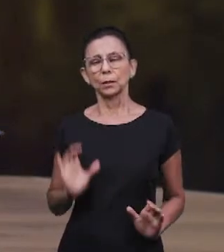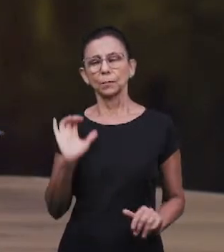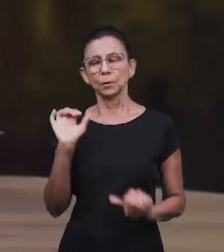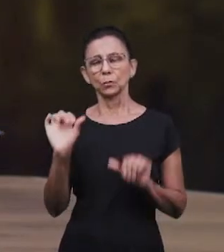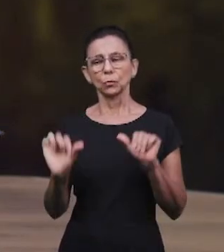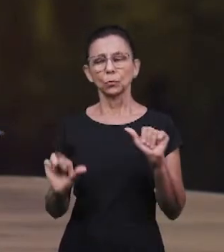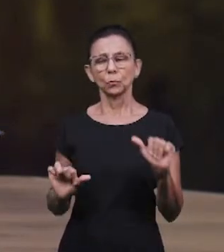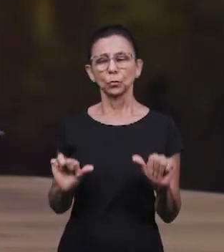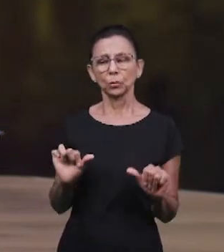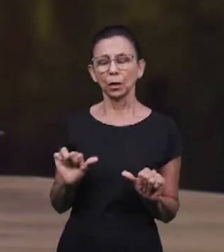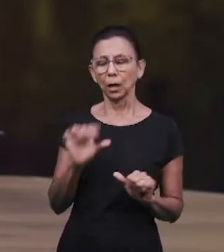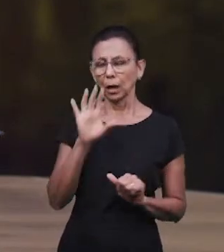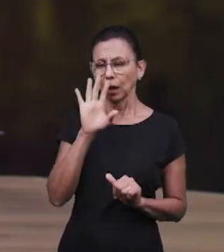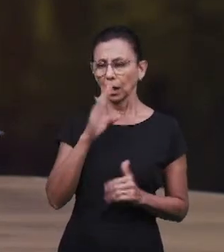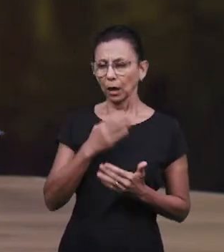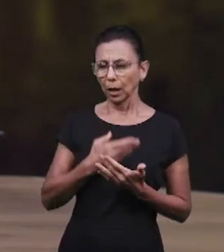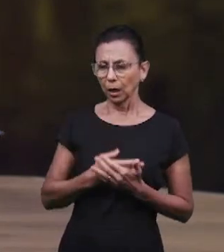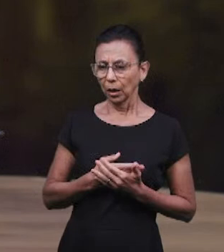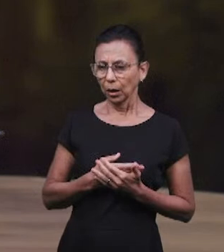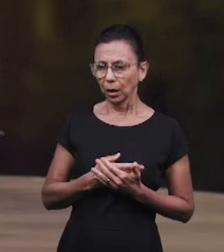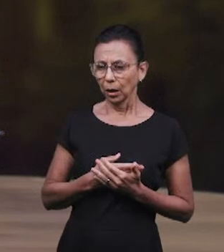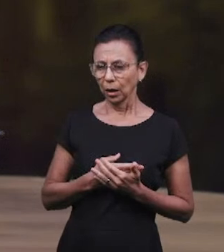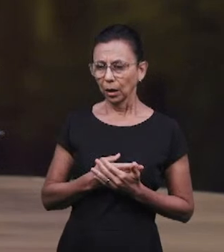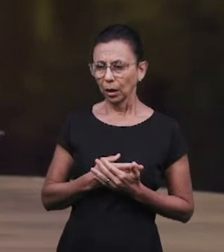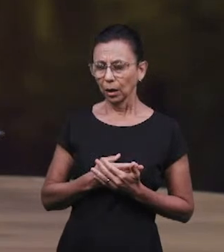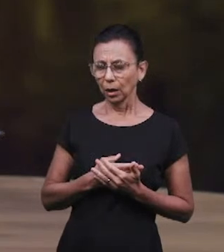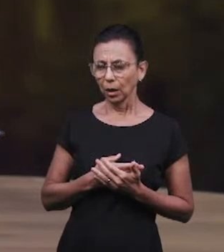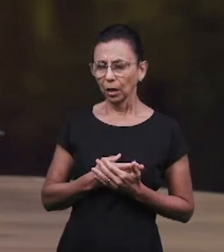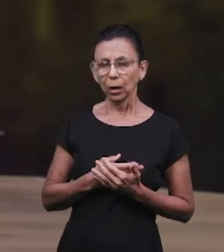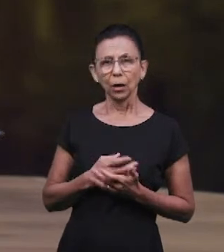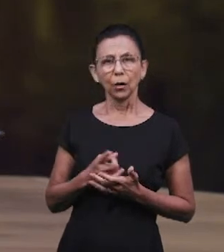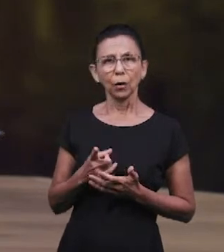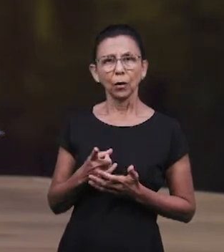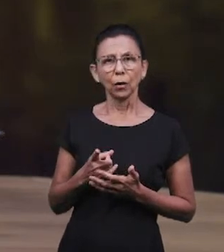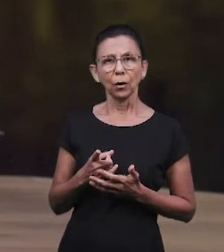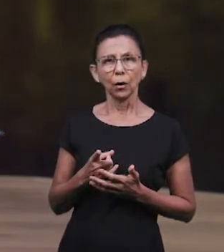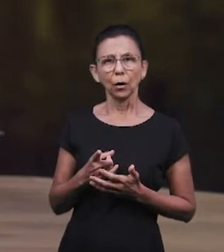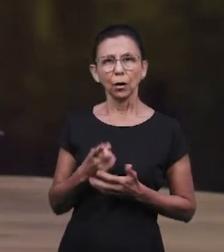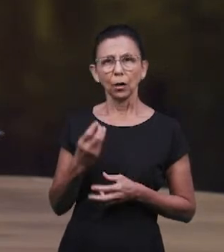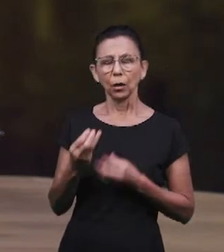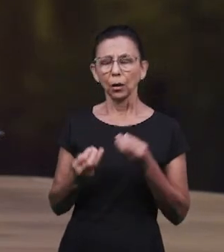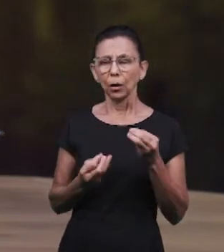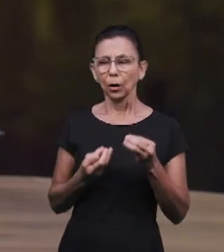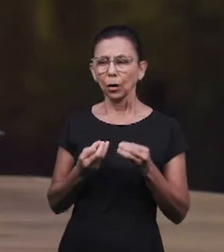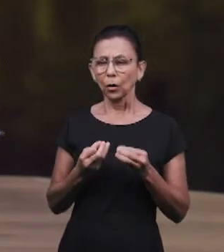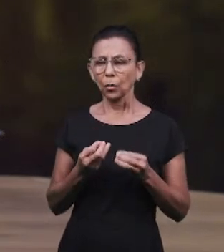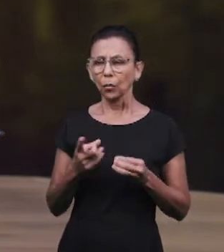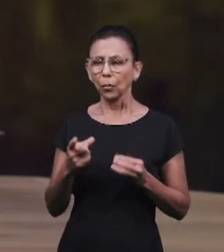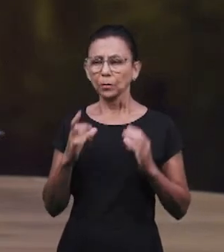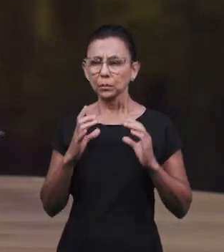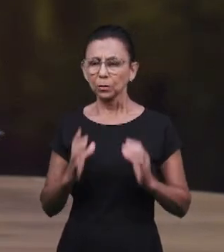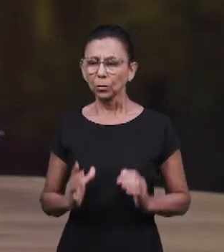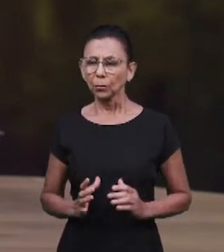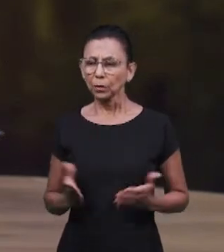crianças, elas ficaram maravilhadas. Como é que eles voltaram a ficar